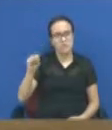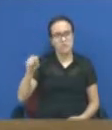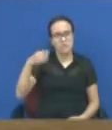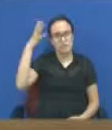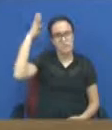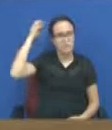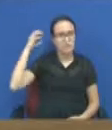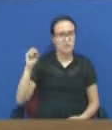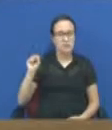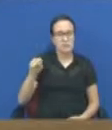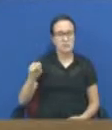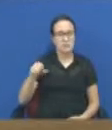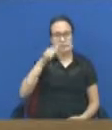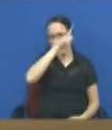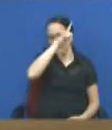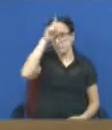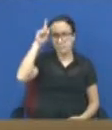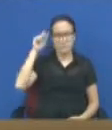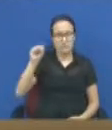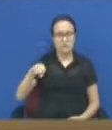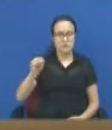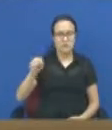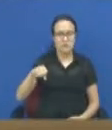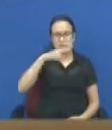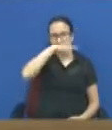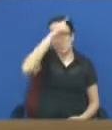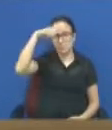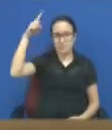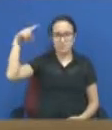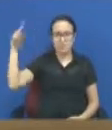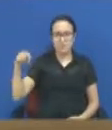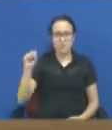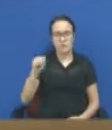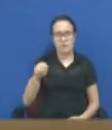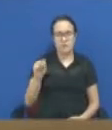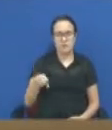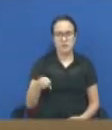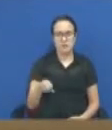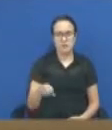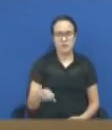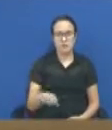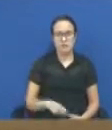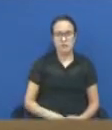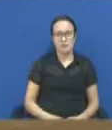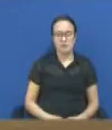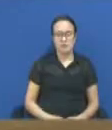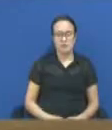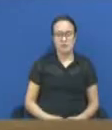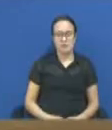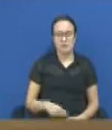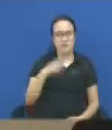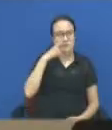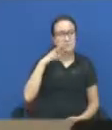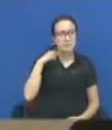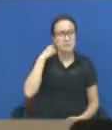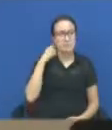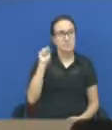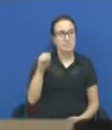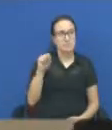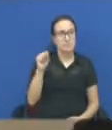Sim. Luizinho. Sim. Doutora Mayra. Sim. Miguel Lombardi. Sim. Newton Santos.